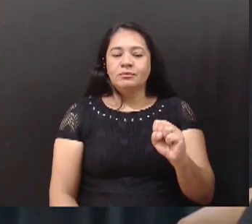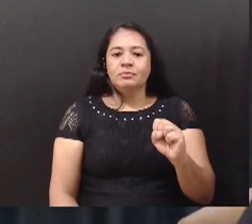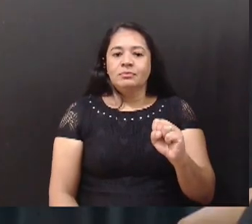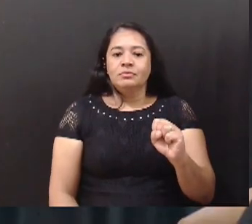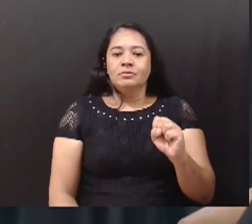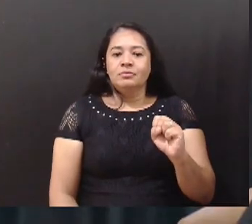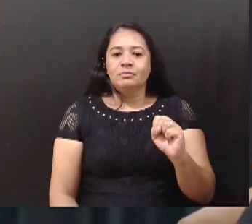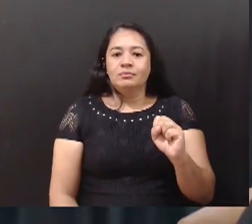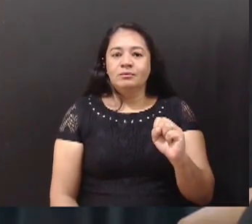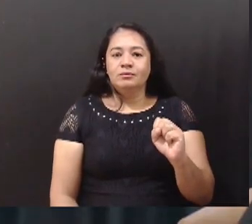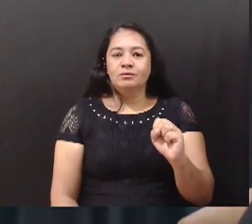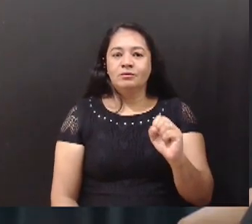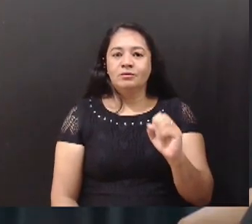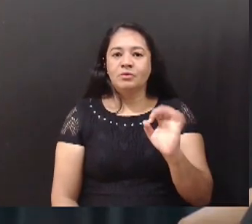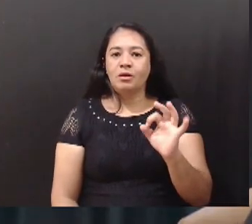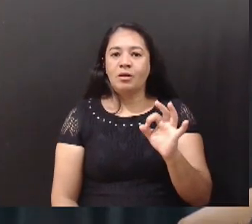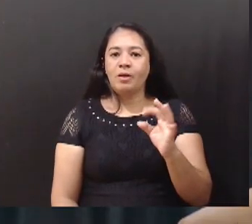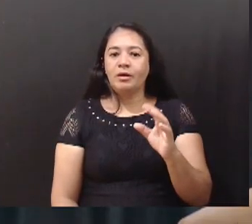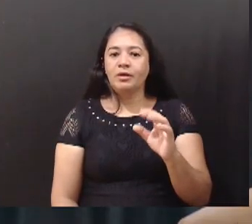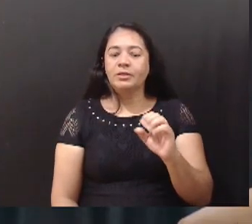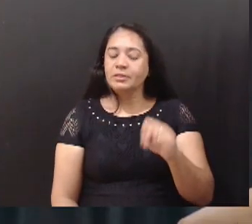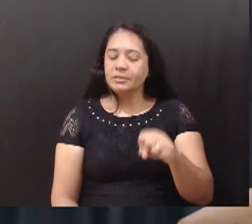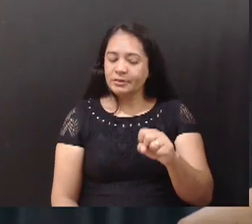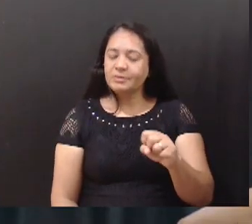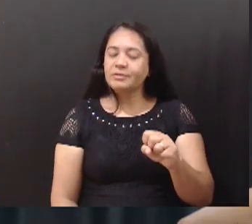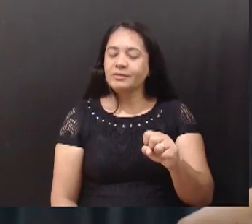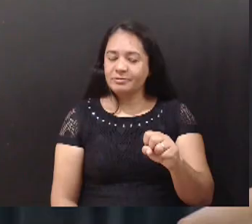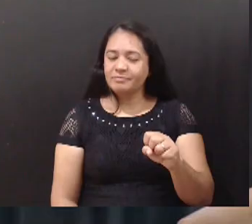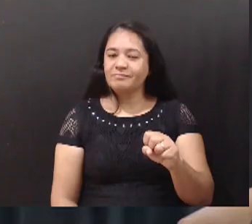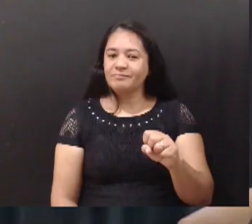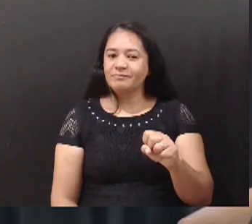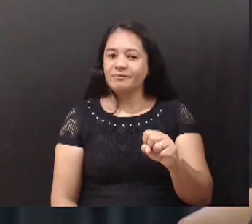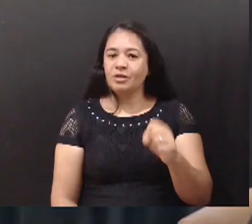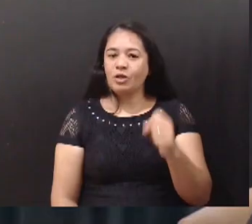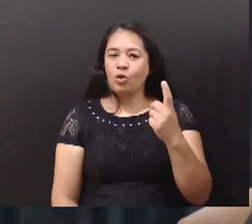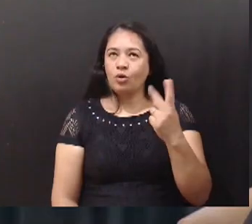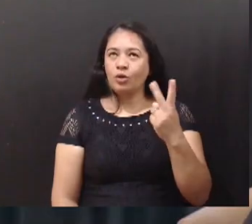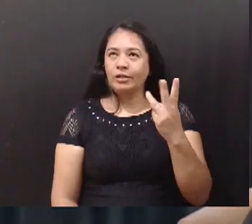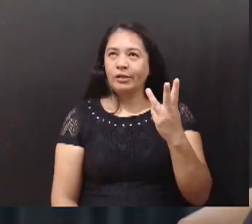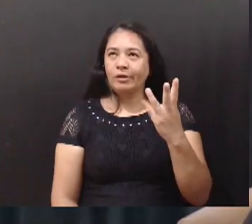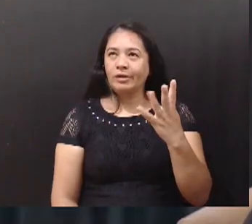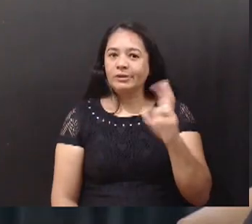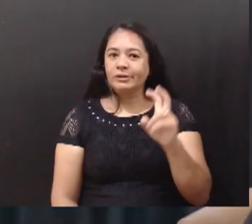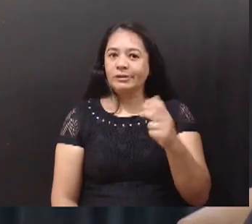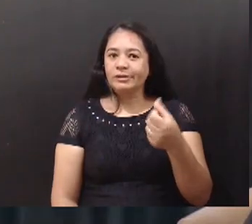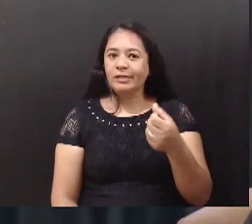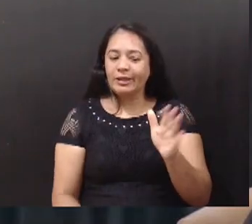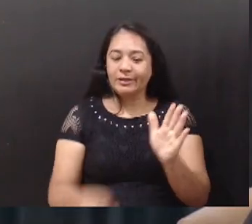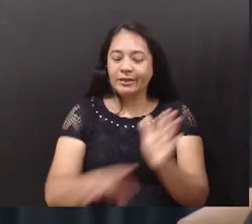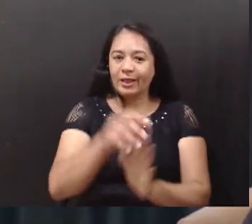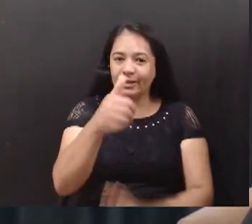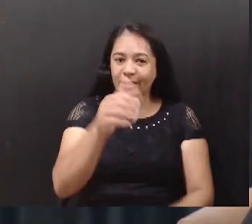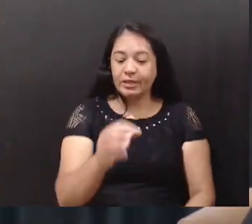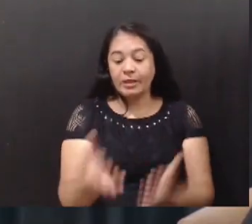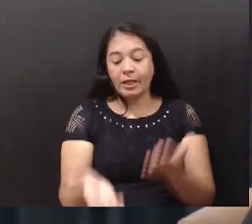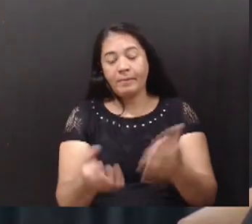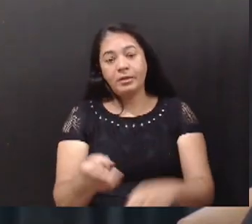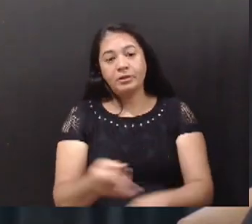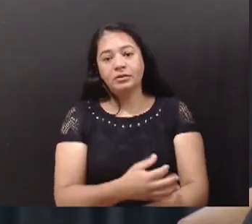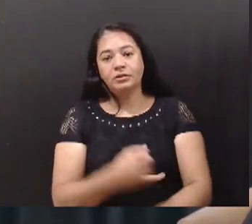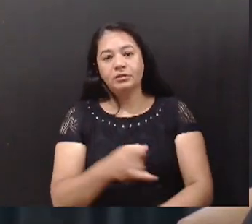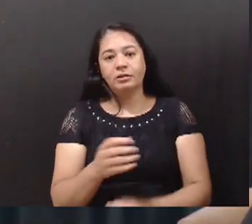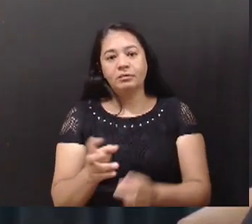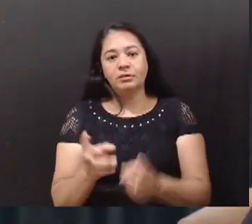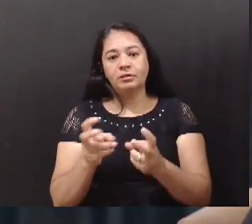que funcionam? E muitas vezes eles funcionam. Uau, conta até 10, gente. Vai depender do nível da emoção. Se você percebeu, começou a ficar com raiva da